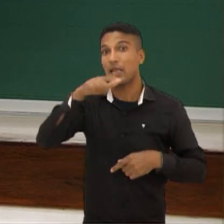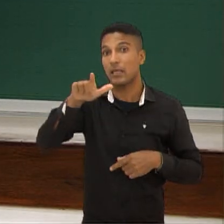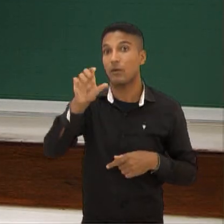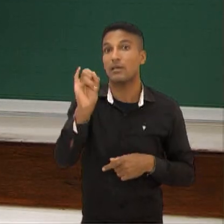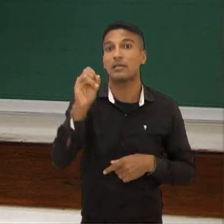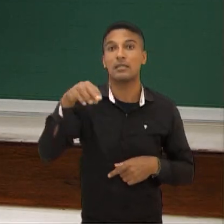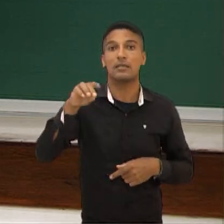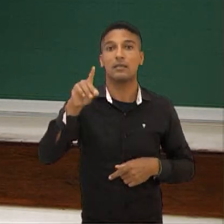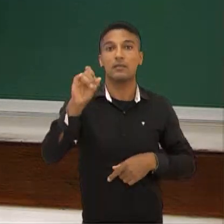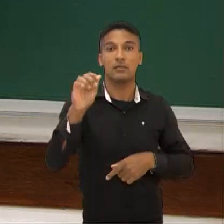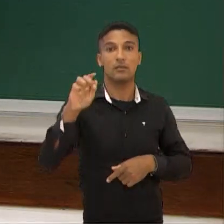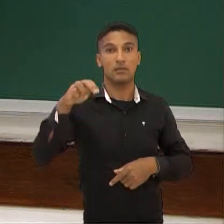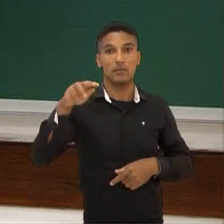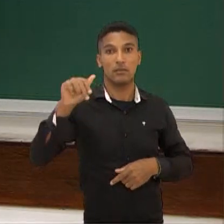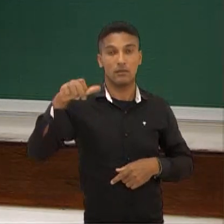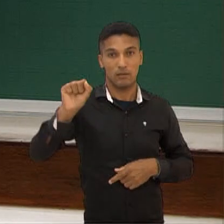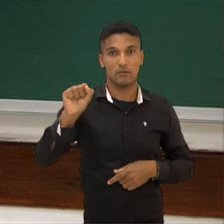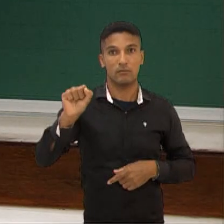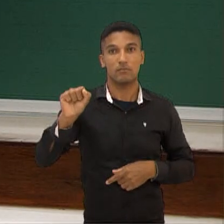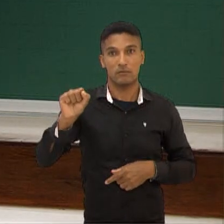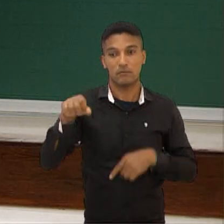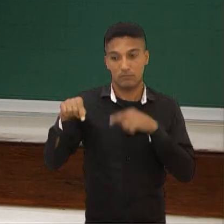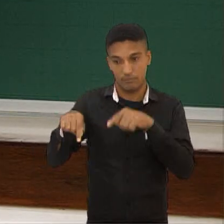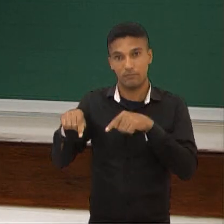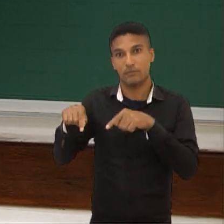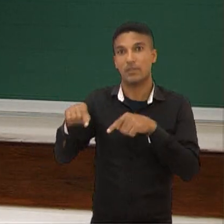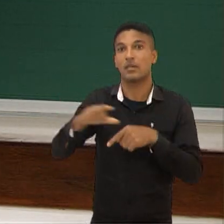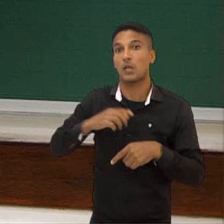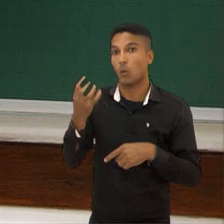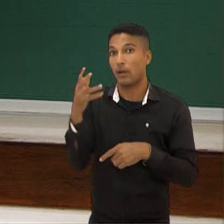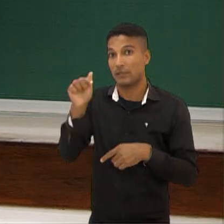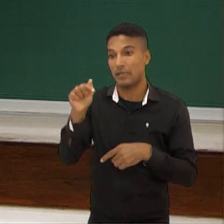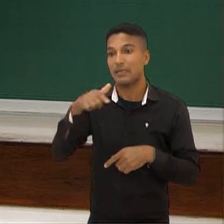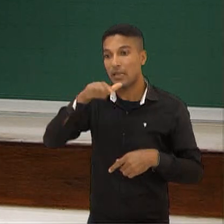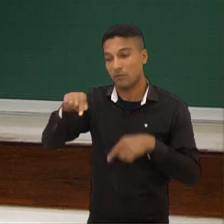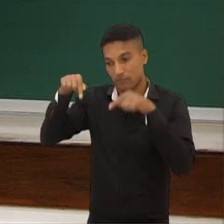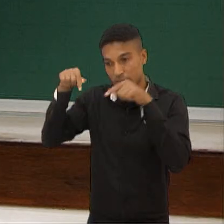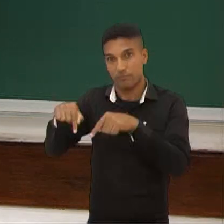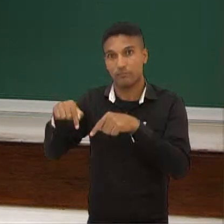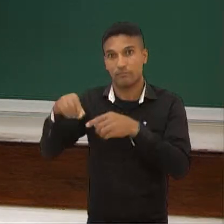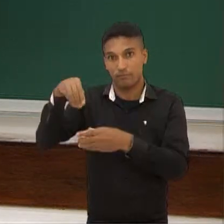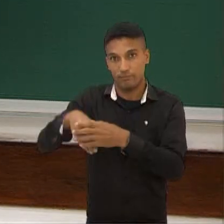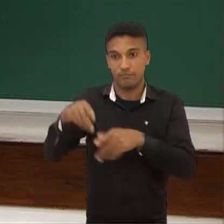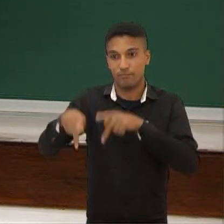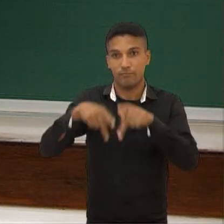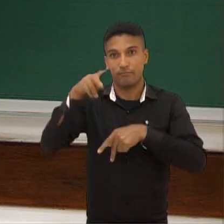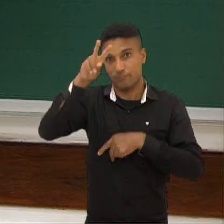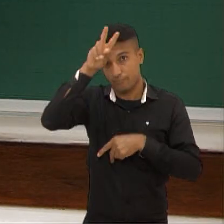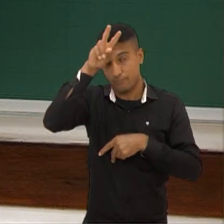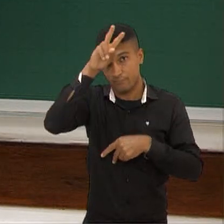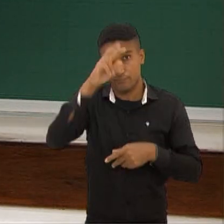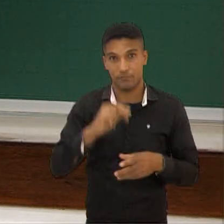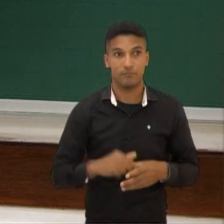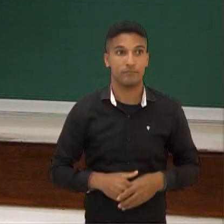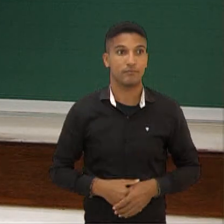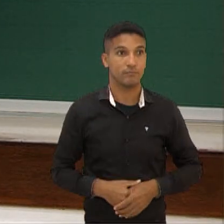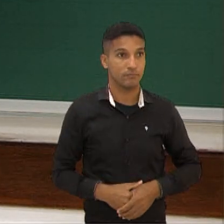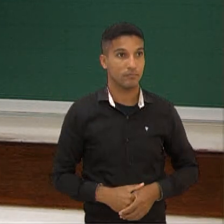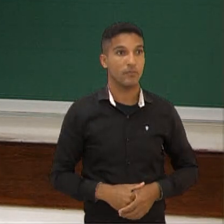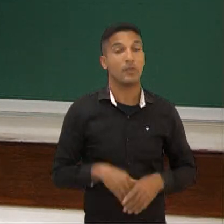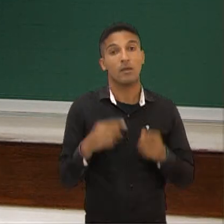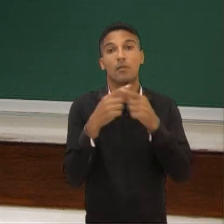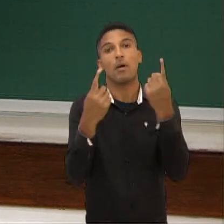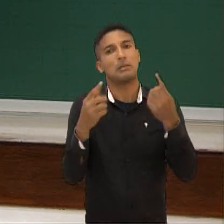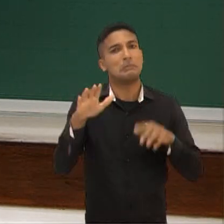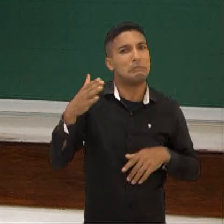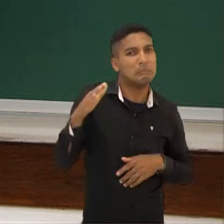esses dados, existem 47 línguas indígenas faladas por todos esses habitantes. No obstante, se calcula que